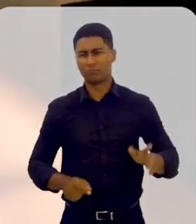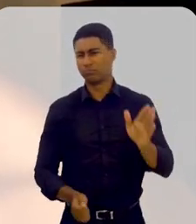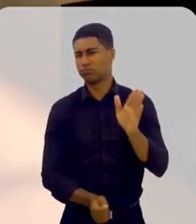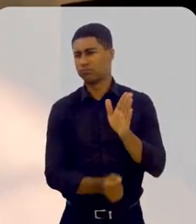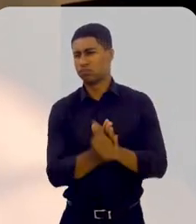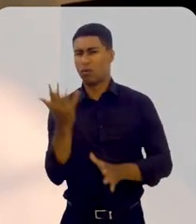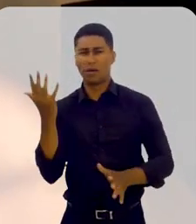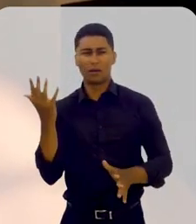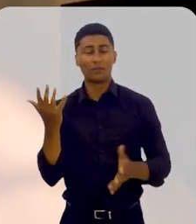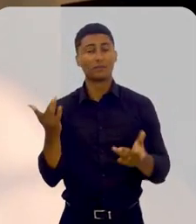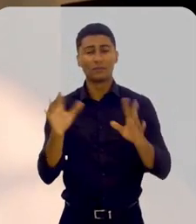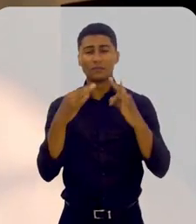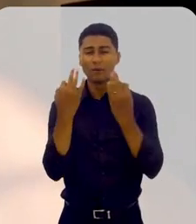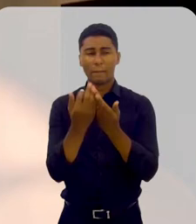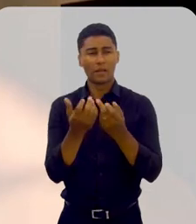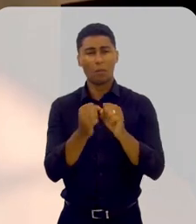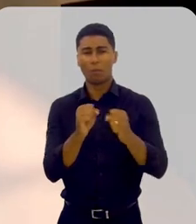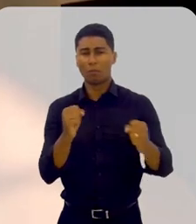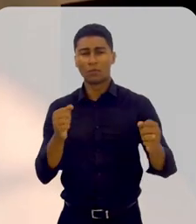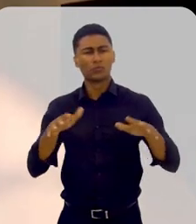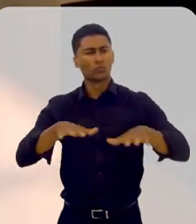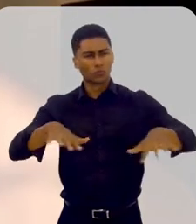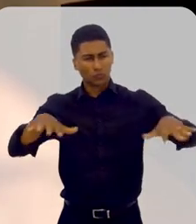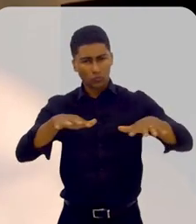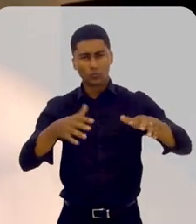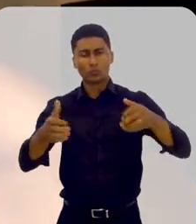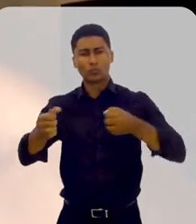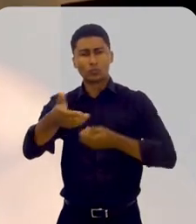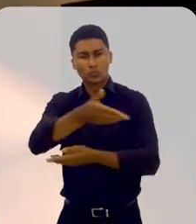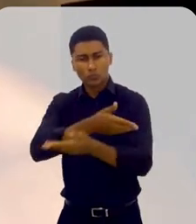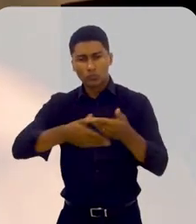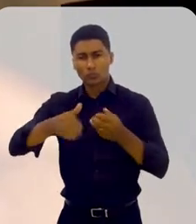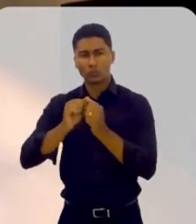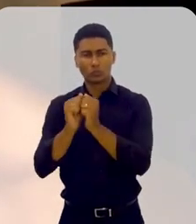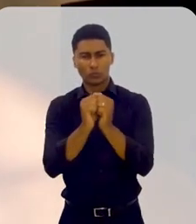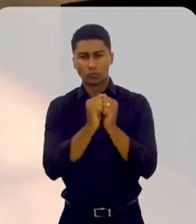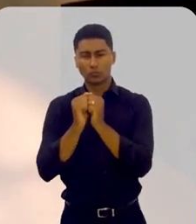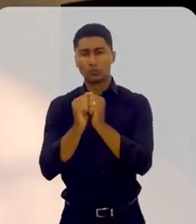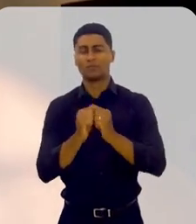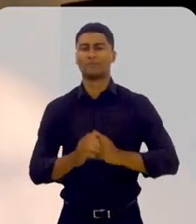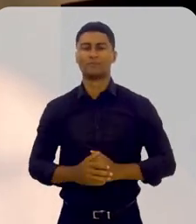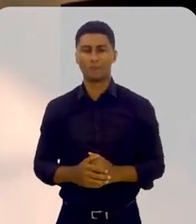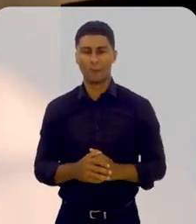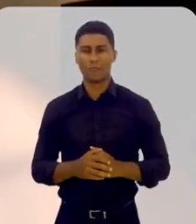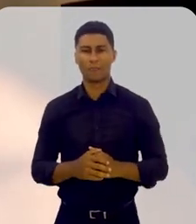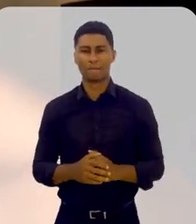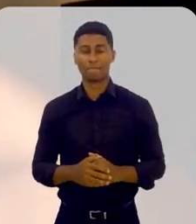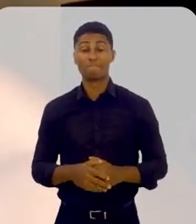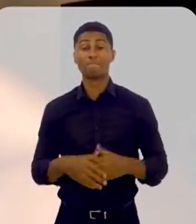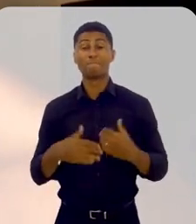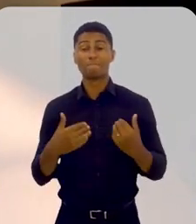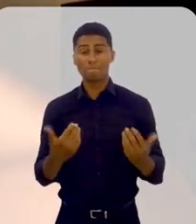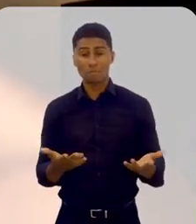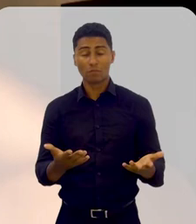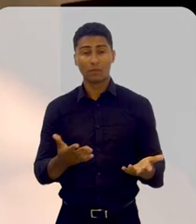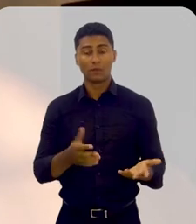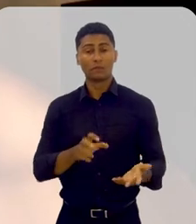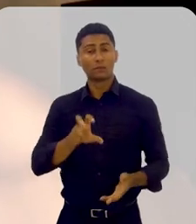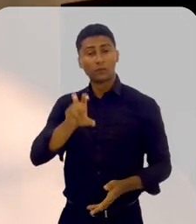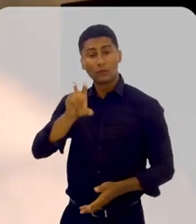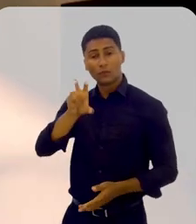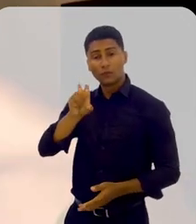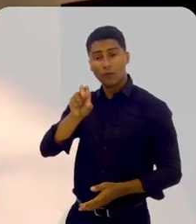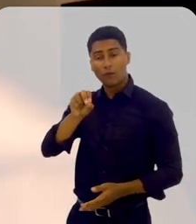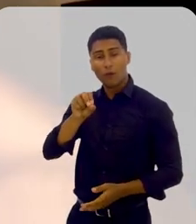tios próximos, uma família bastante próxima. Não morávamos perto das bases da minha família, né?